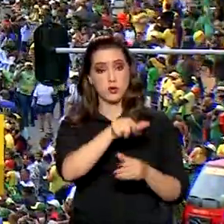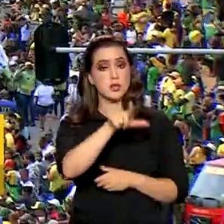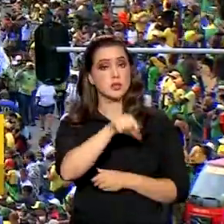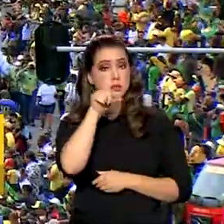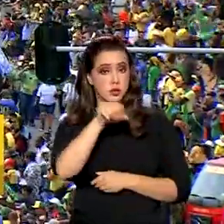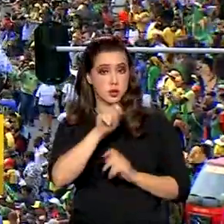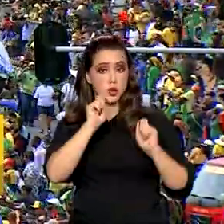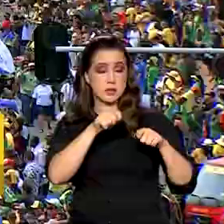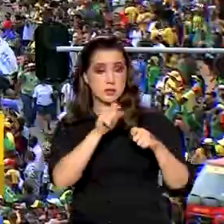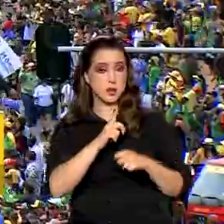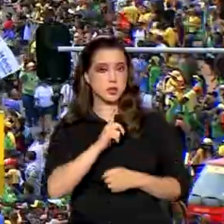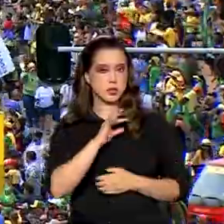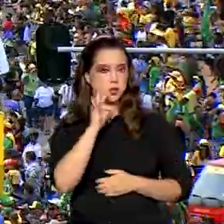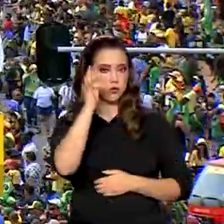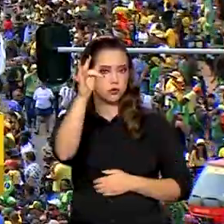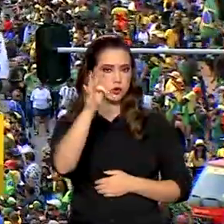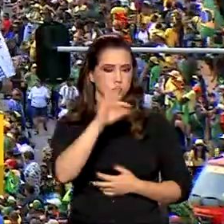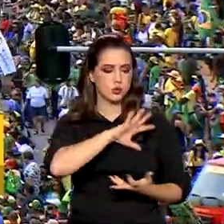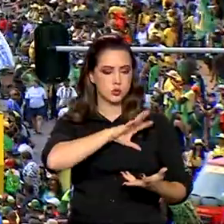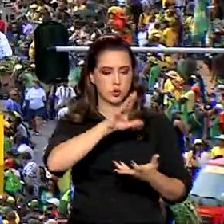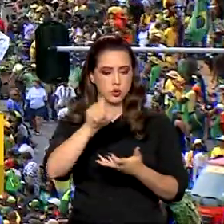que podem ser tomadas no futuro